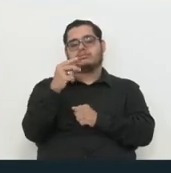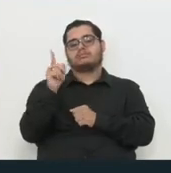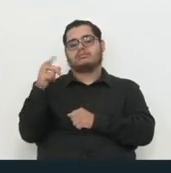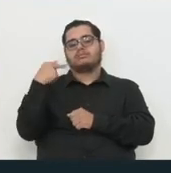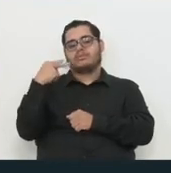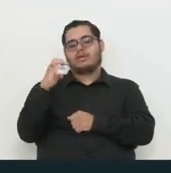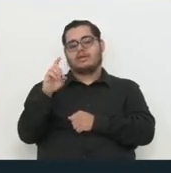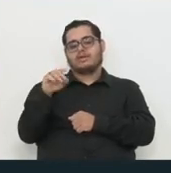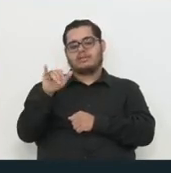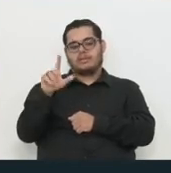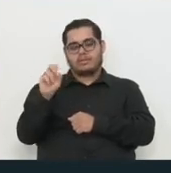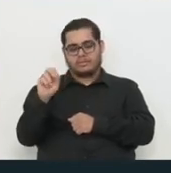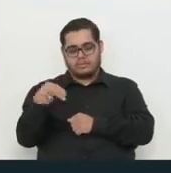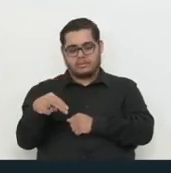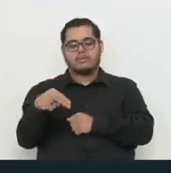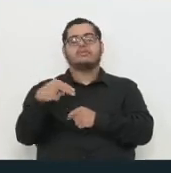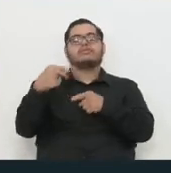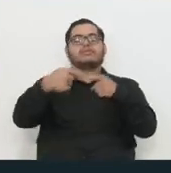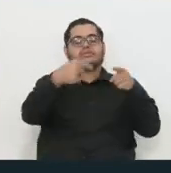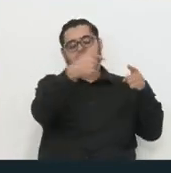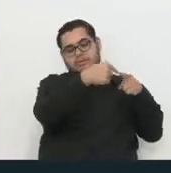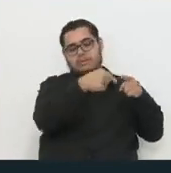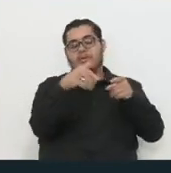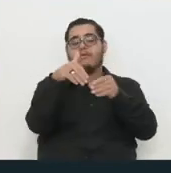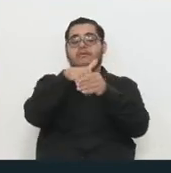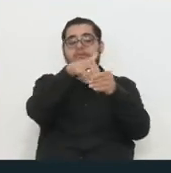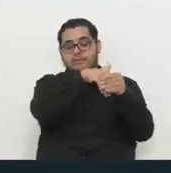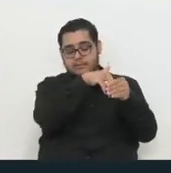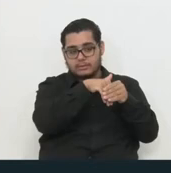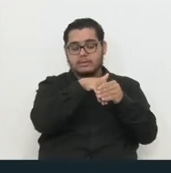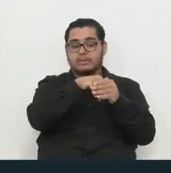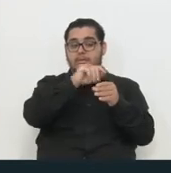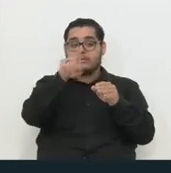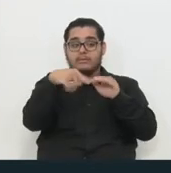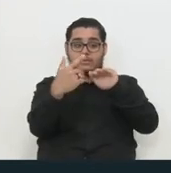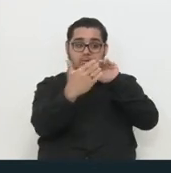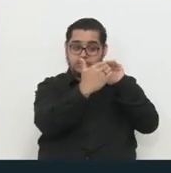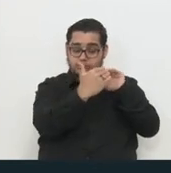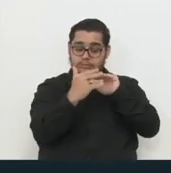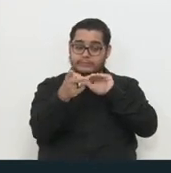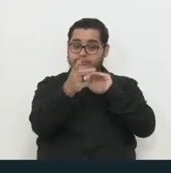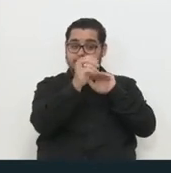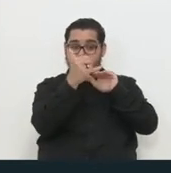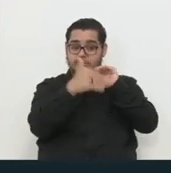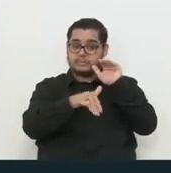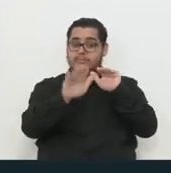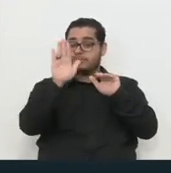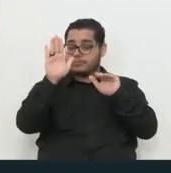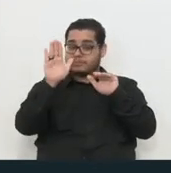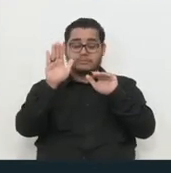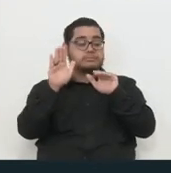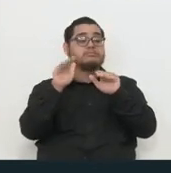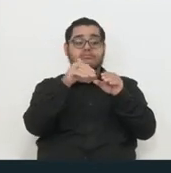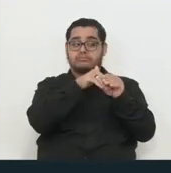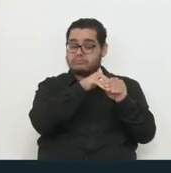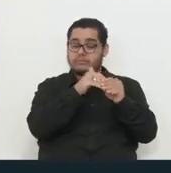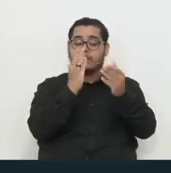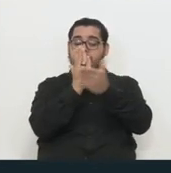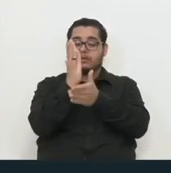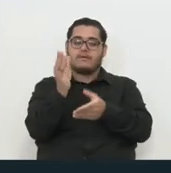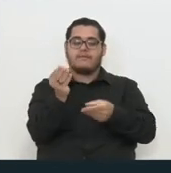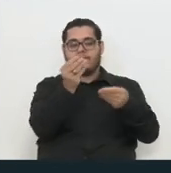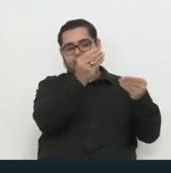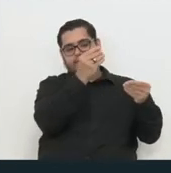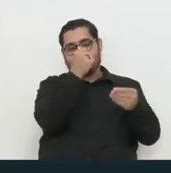discussão encerrada a discussão em votação os vereadores favoráveis permaneçam Como estão os contratos se manifestem encerrado a votação aprovado em caminhos